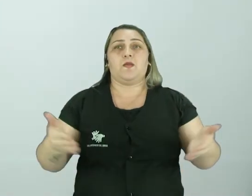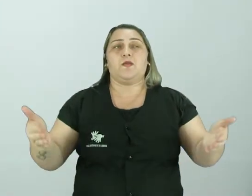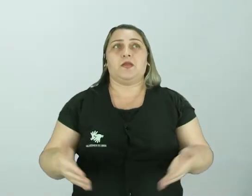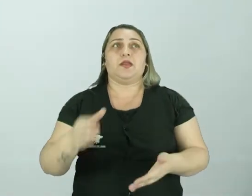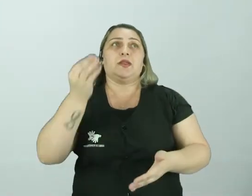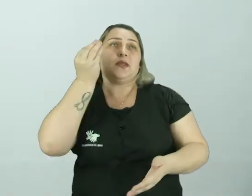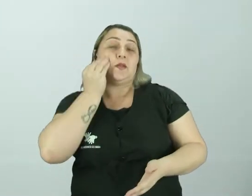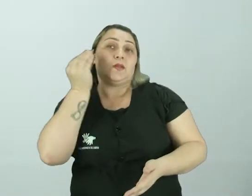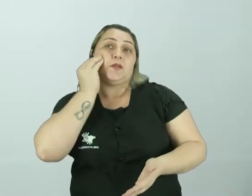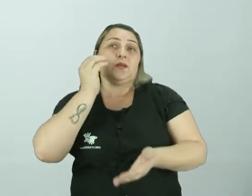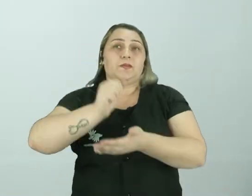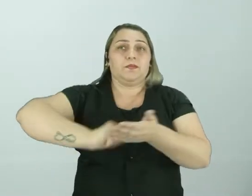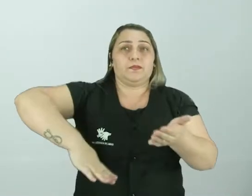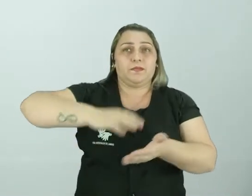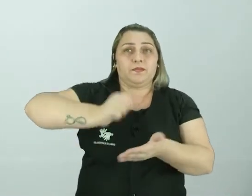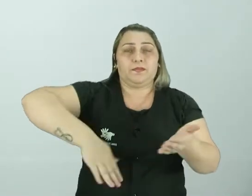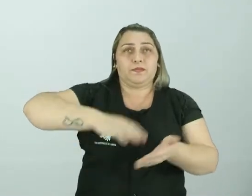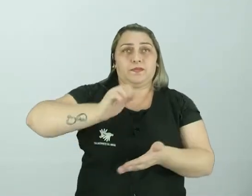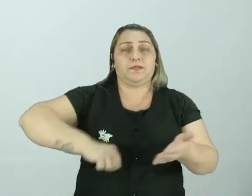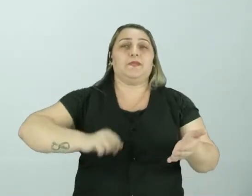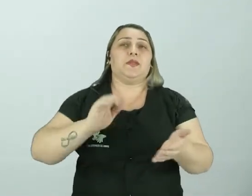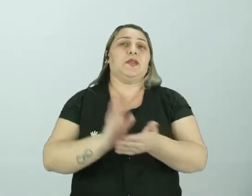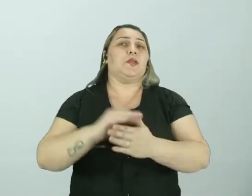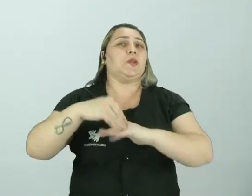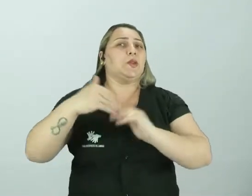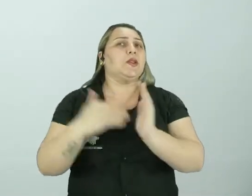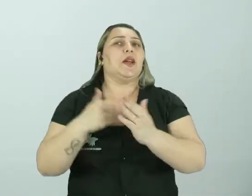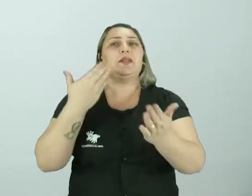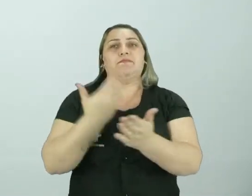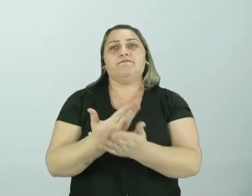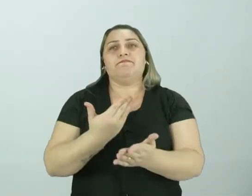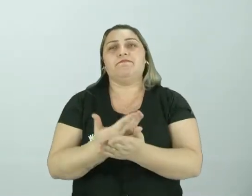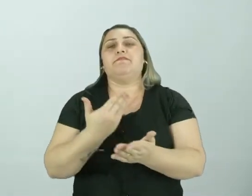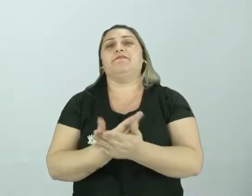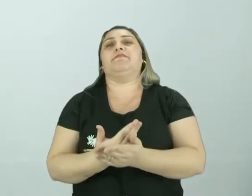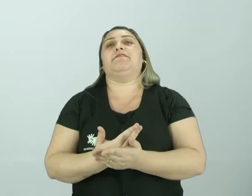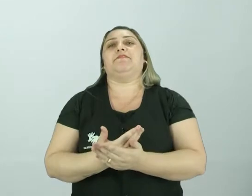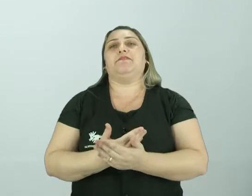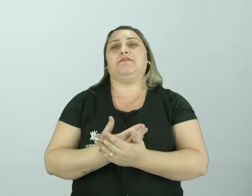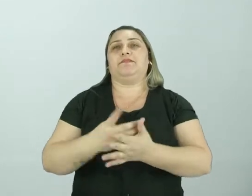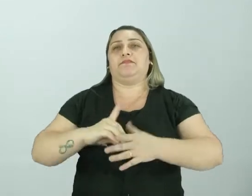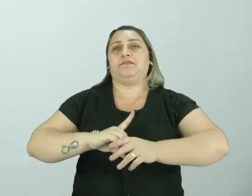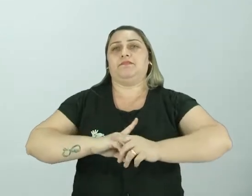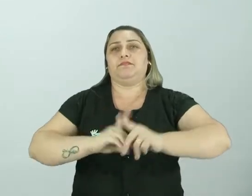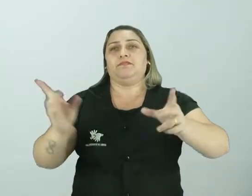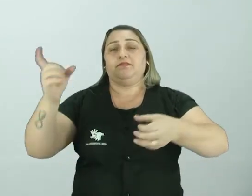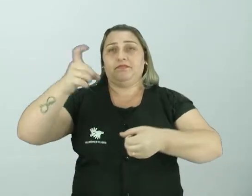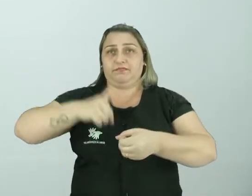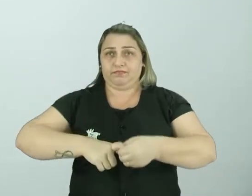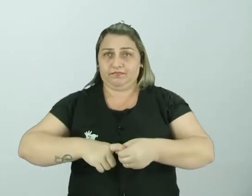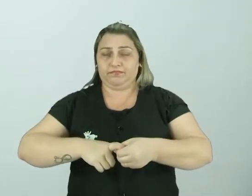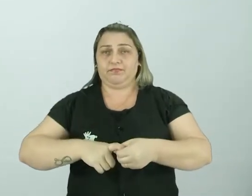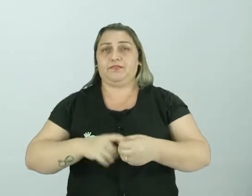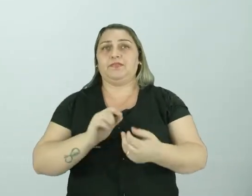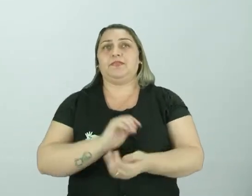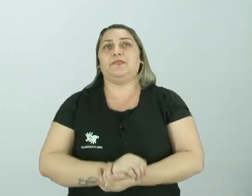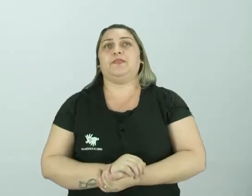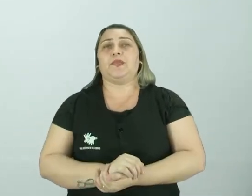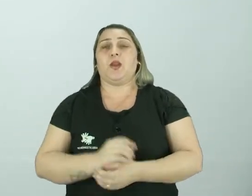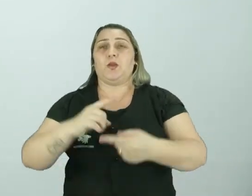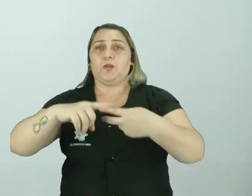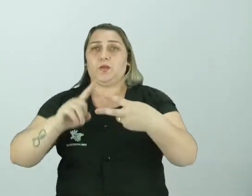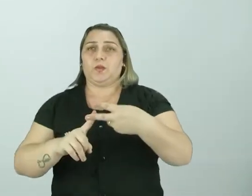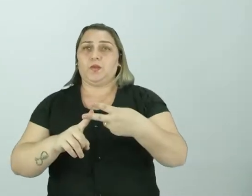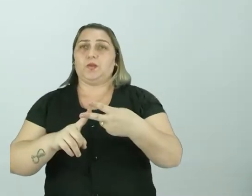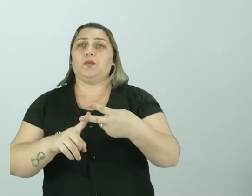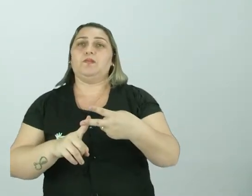gente tentar exercitar um pouco sobre toda essa aula, todo esse processo de redemocratização, trouxe aqui duas questões